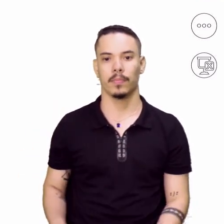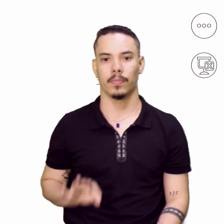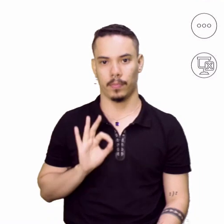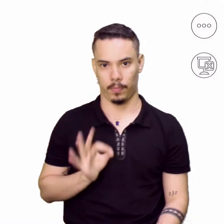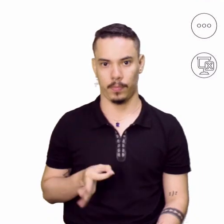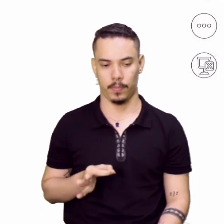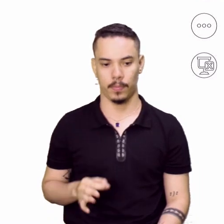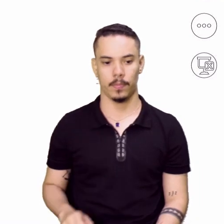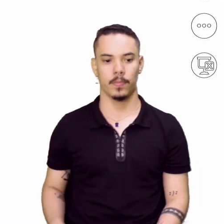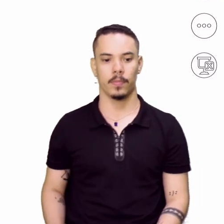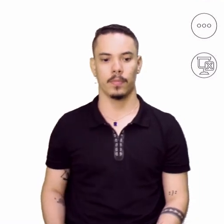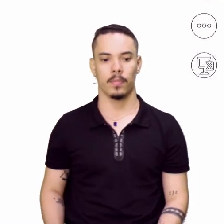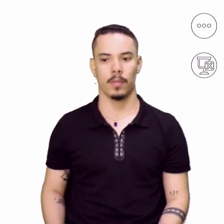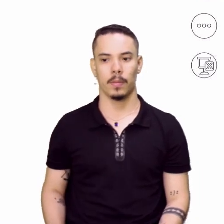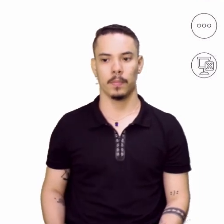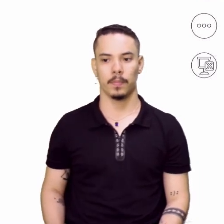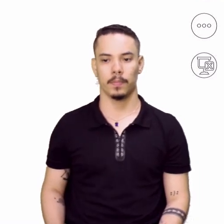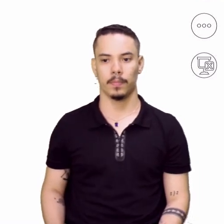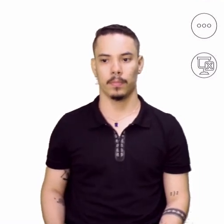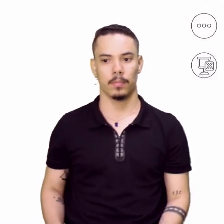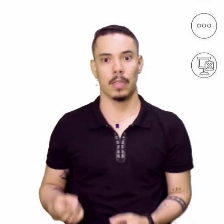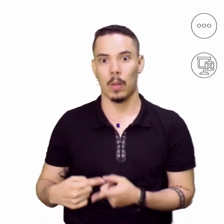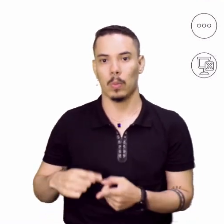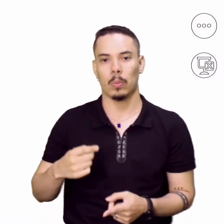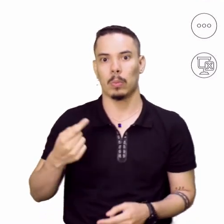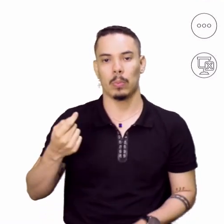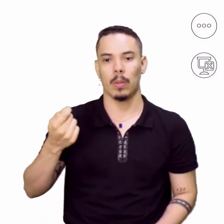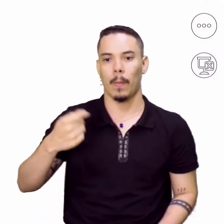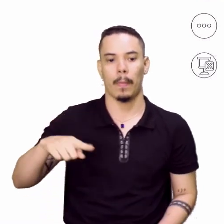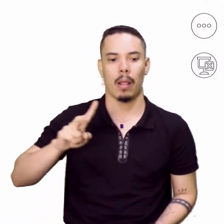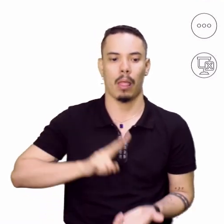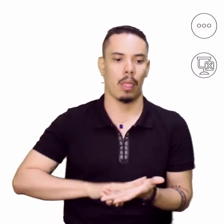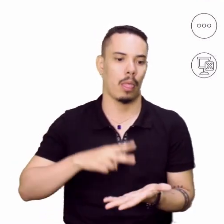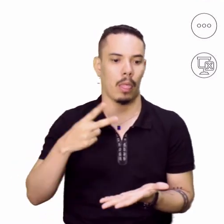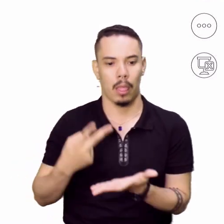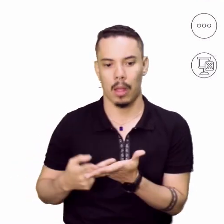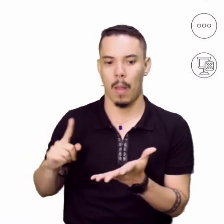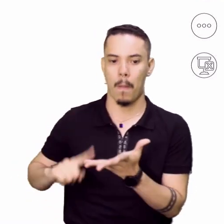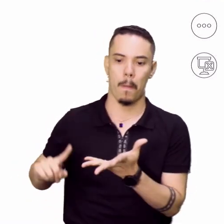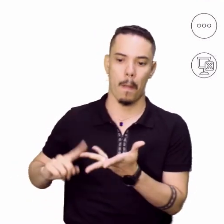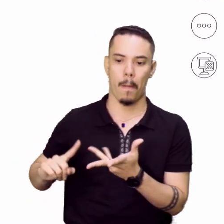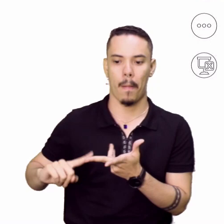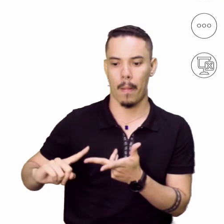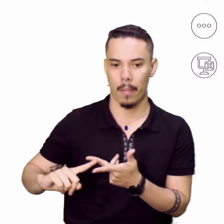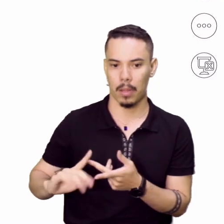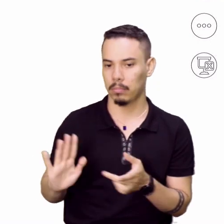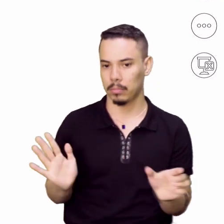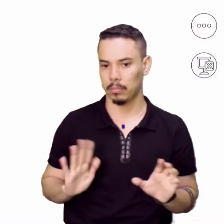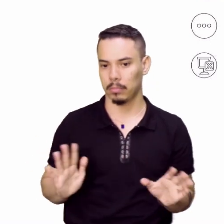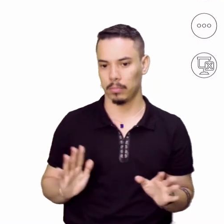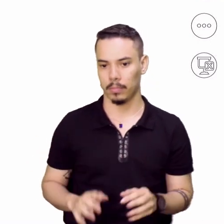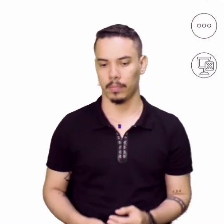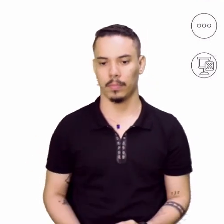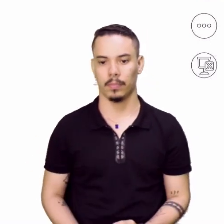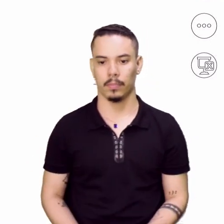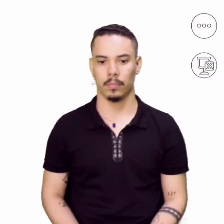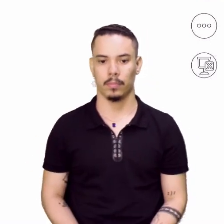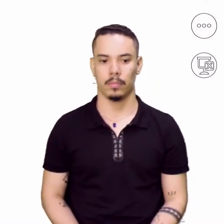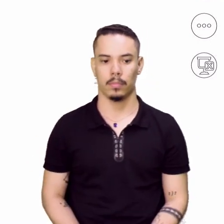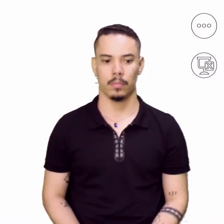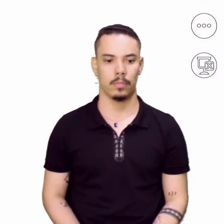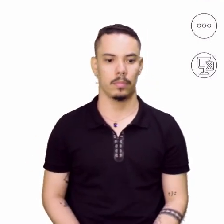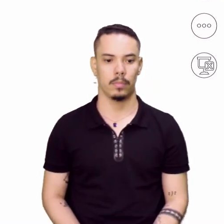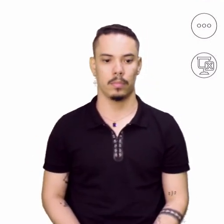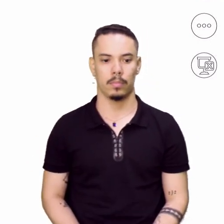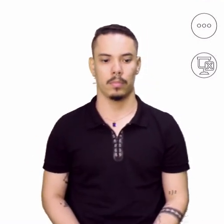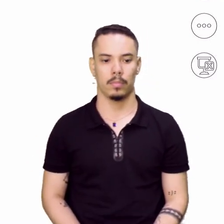a unidade básica de saúde porque não preciso falar eu dirig Rei por todo o meu caminho né Para eu não preciso falar isso